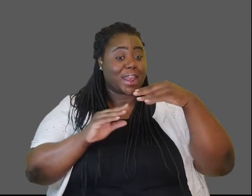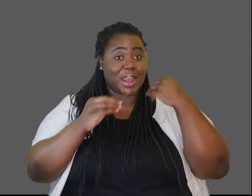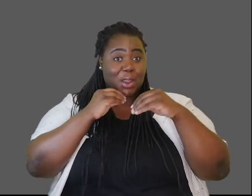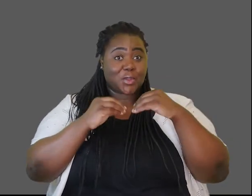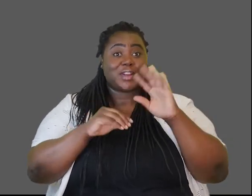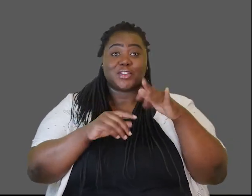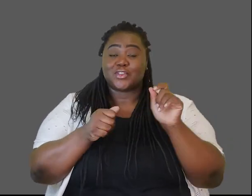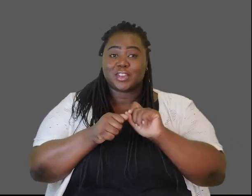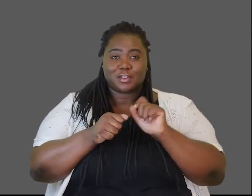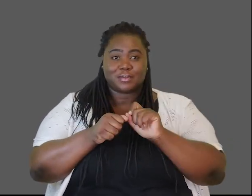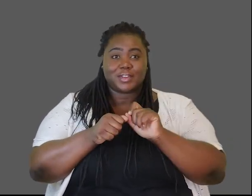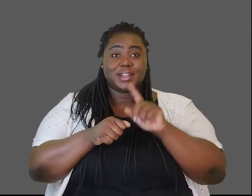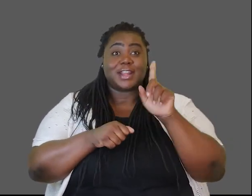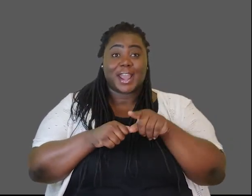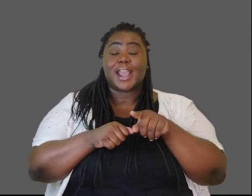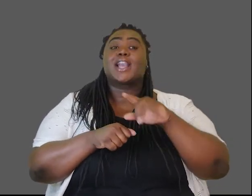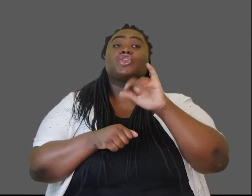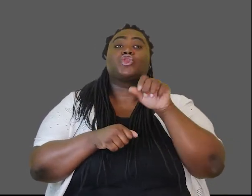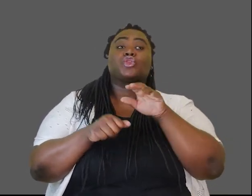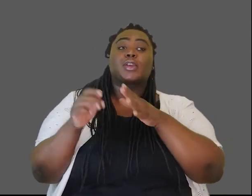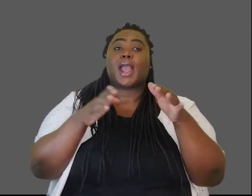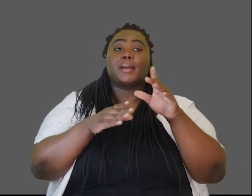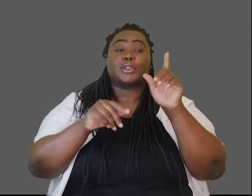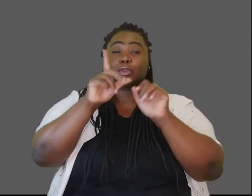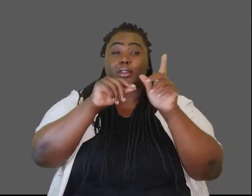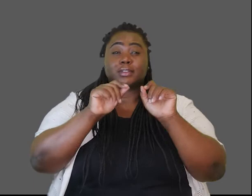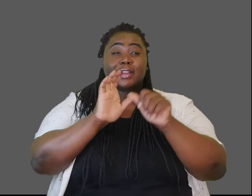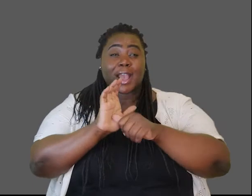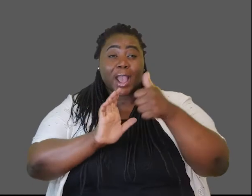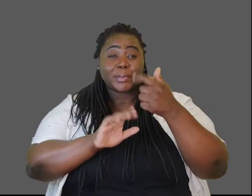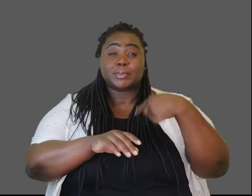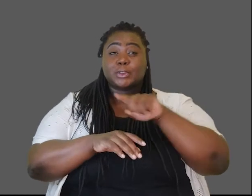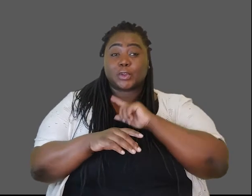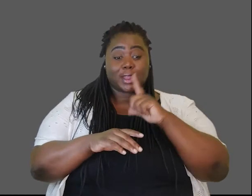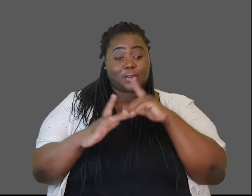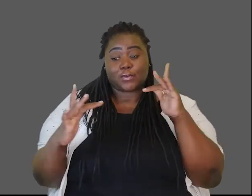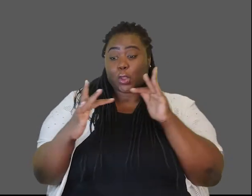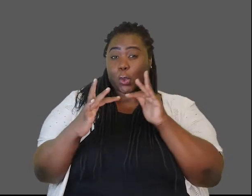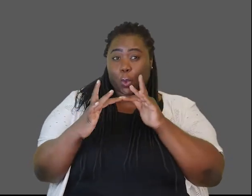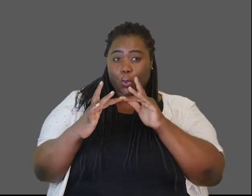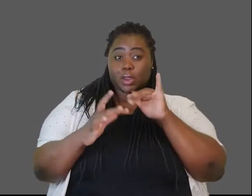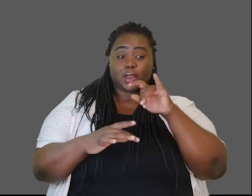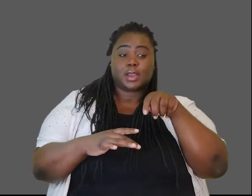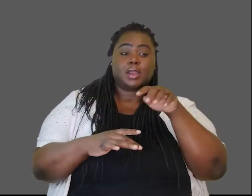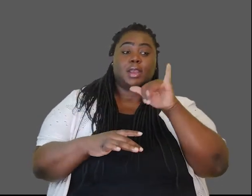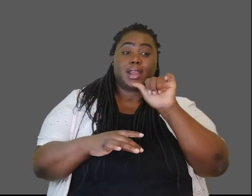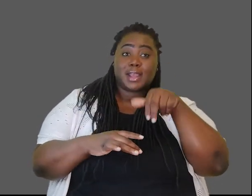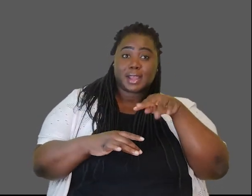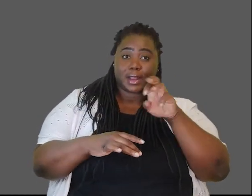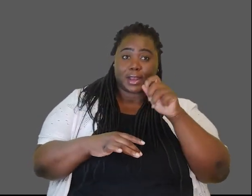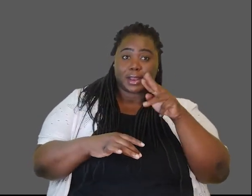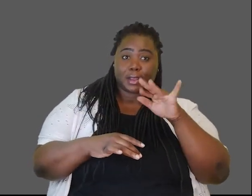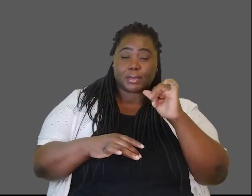já realizados, Jornada nas Estrelas. A primeira vez que tivemos contato com a Enterprise foi em